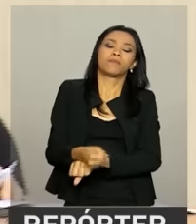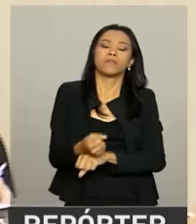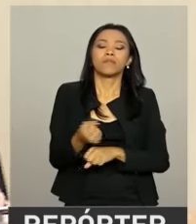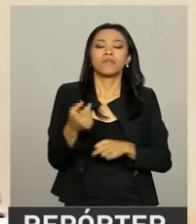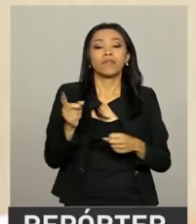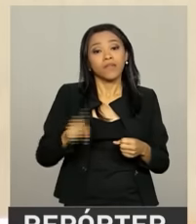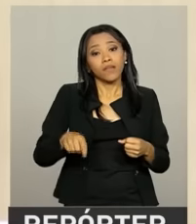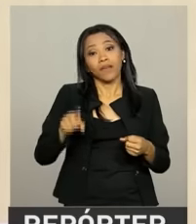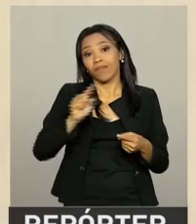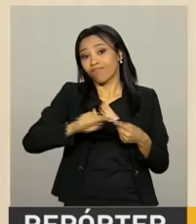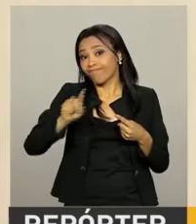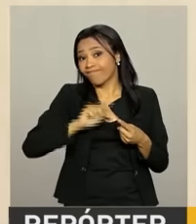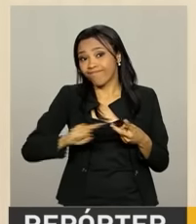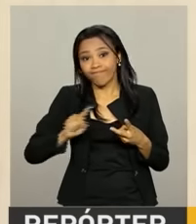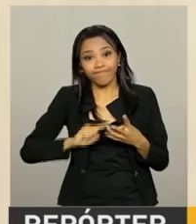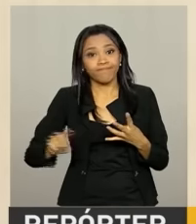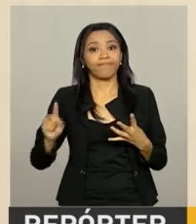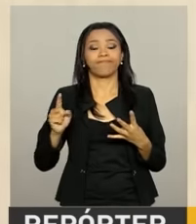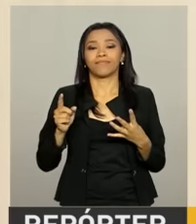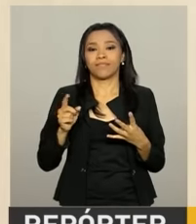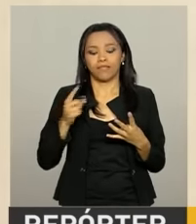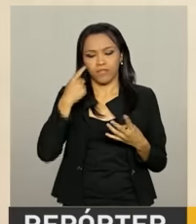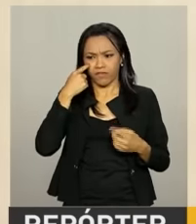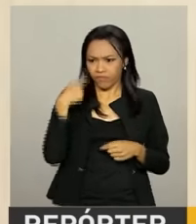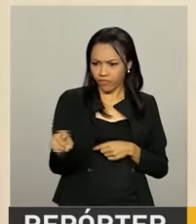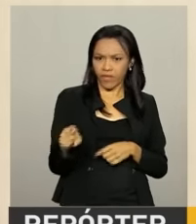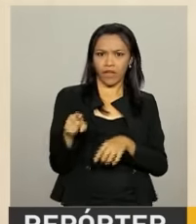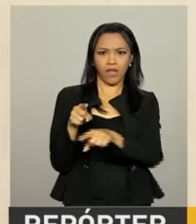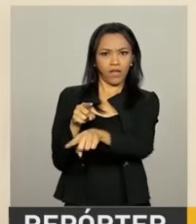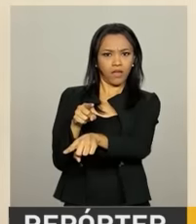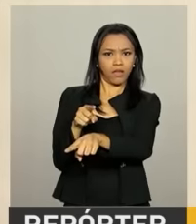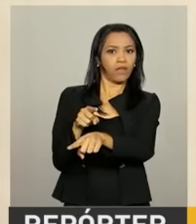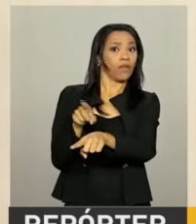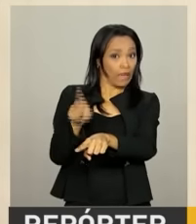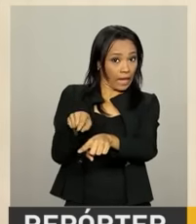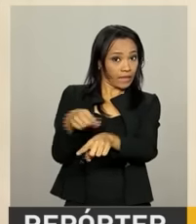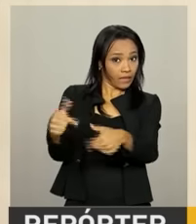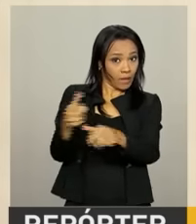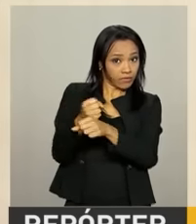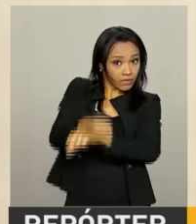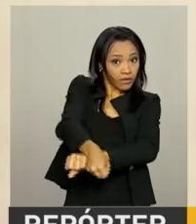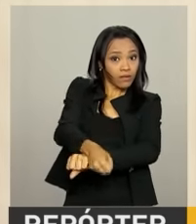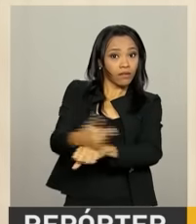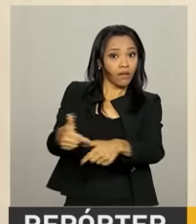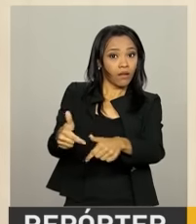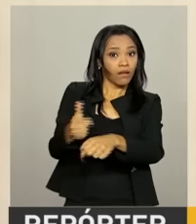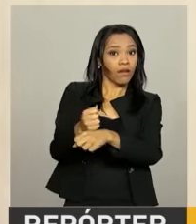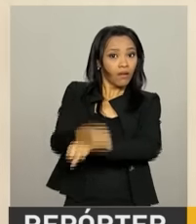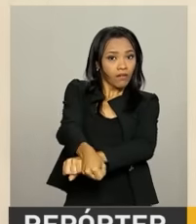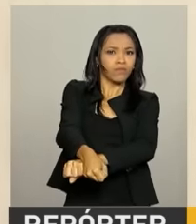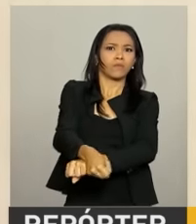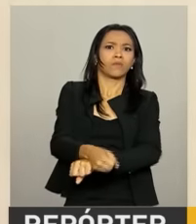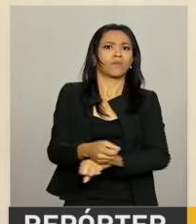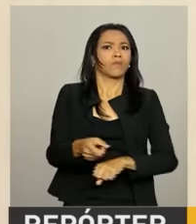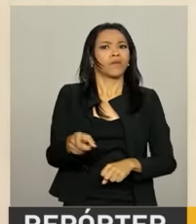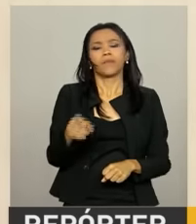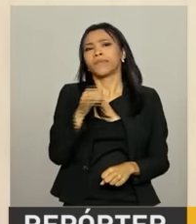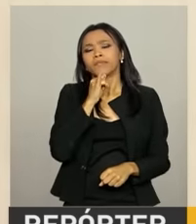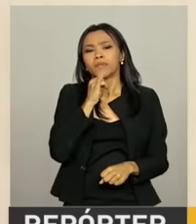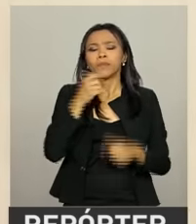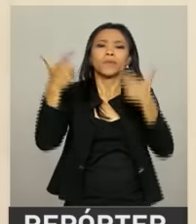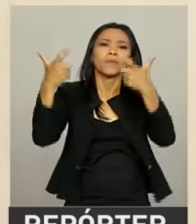vezes mzes a prisões inf flagrantes o trabalho escravo em locais de